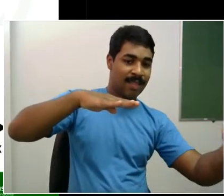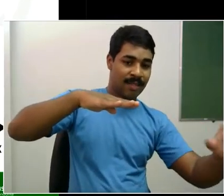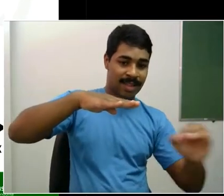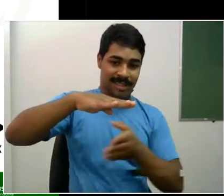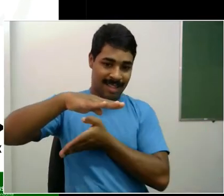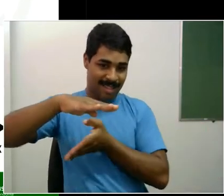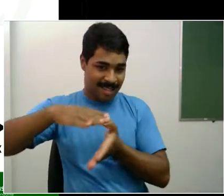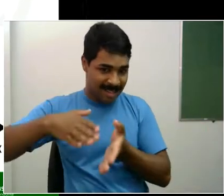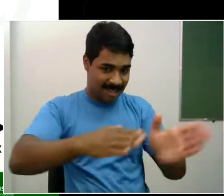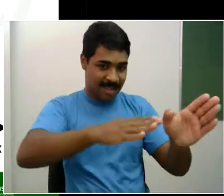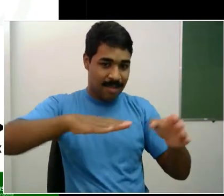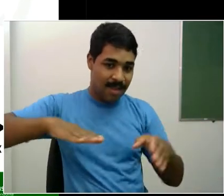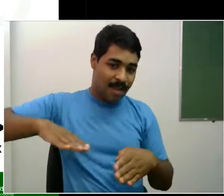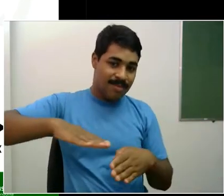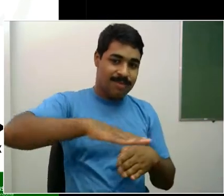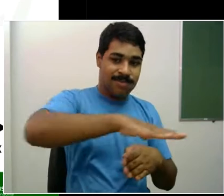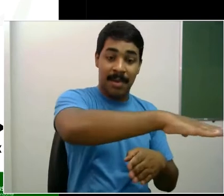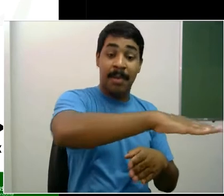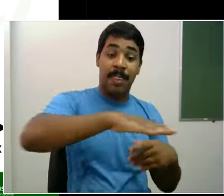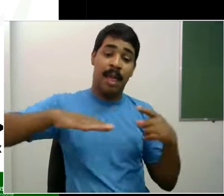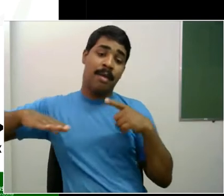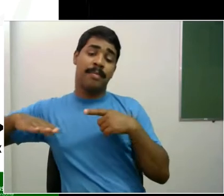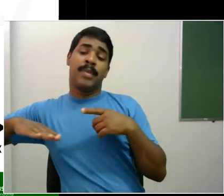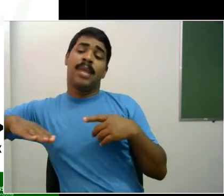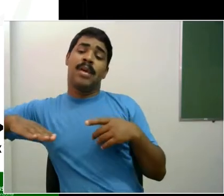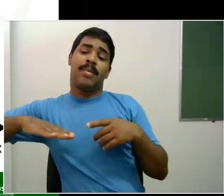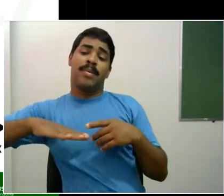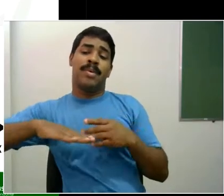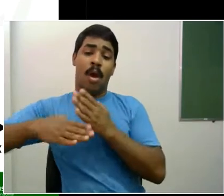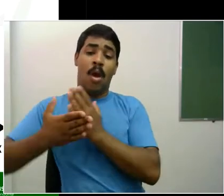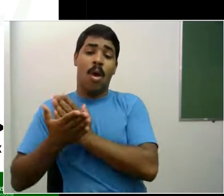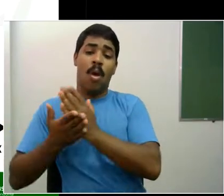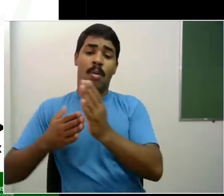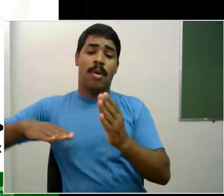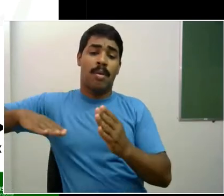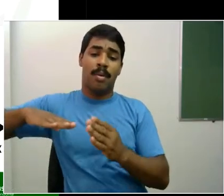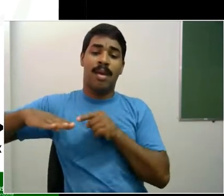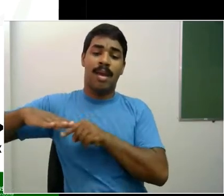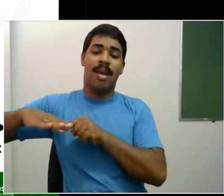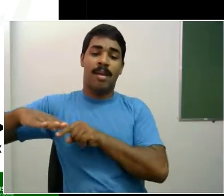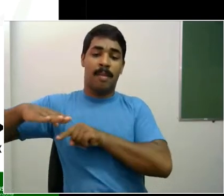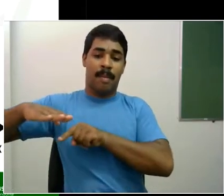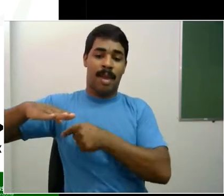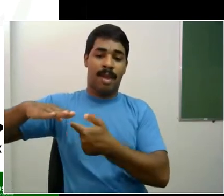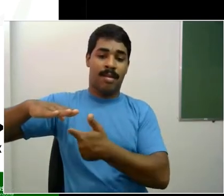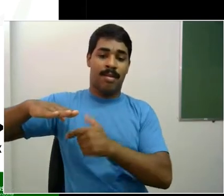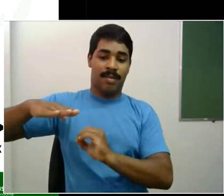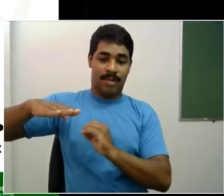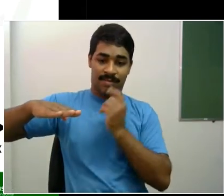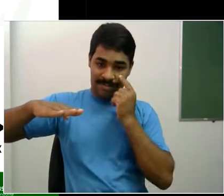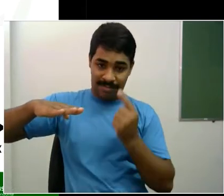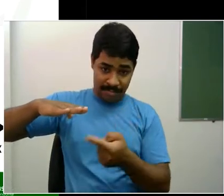três posições em que o carro passou diferente. Primeira posição, posição